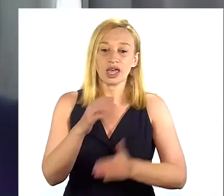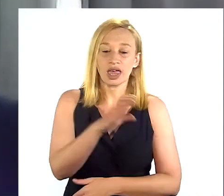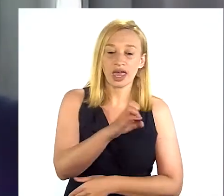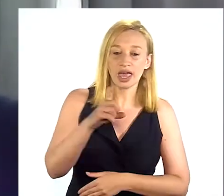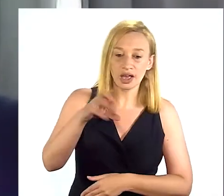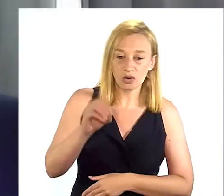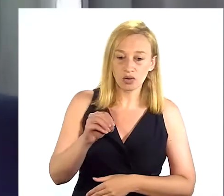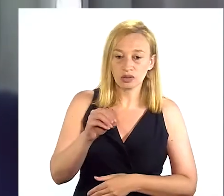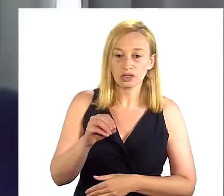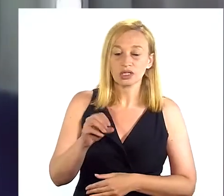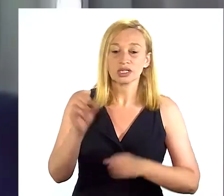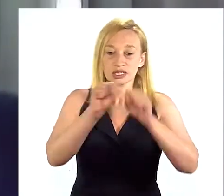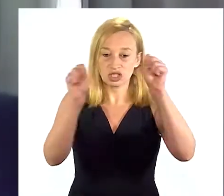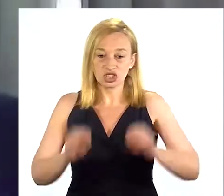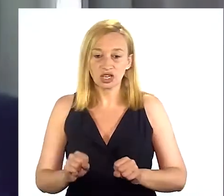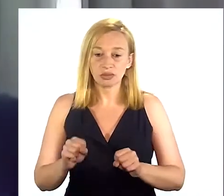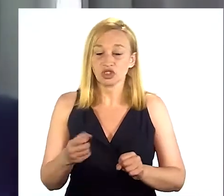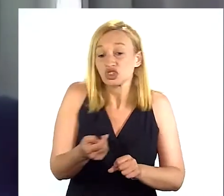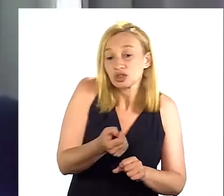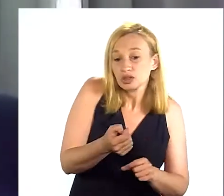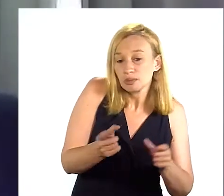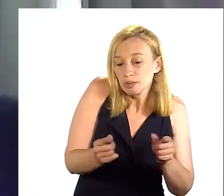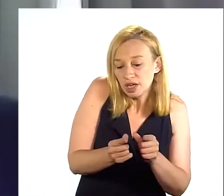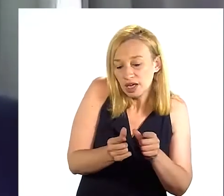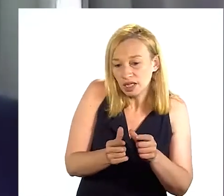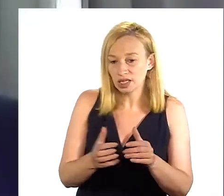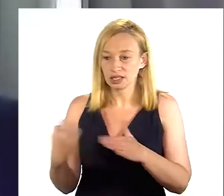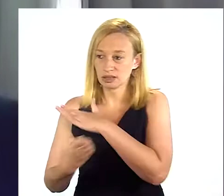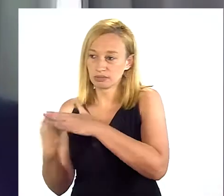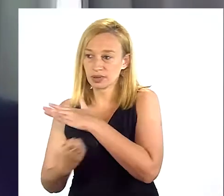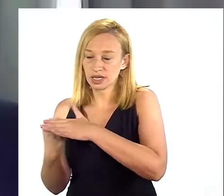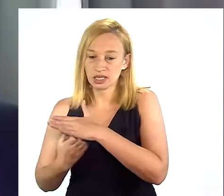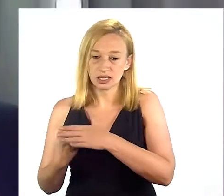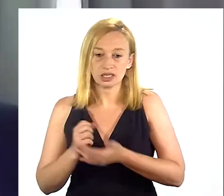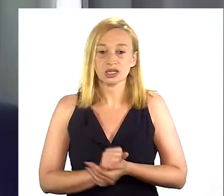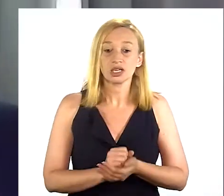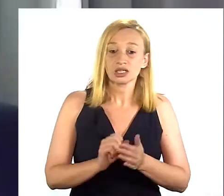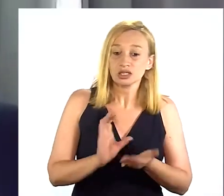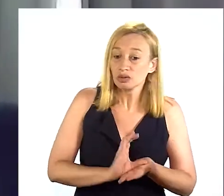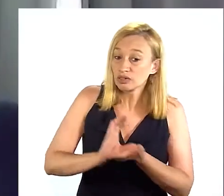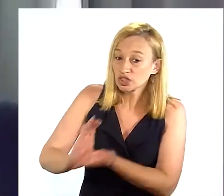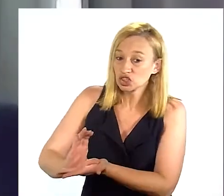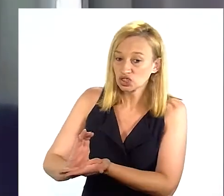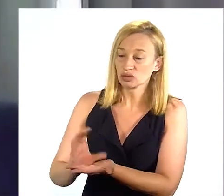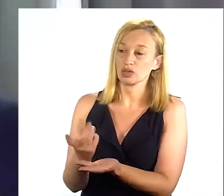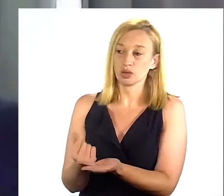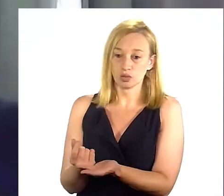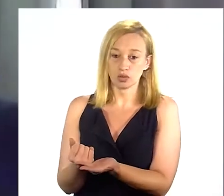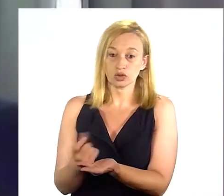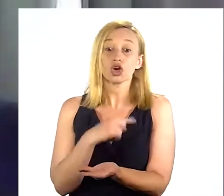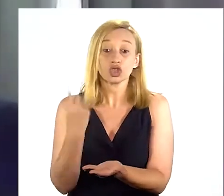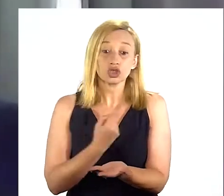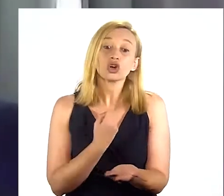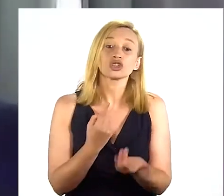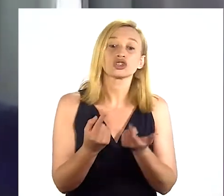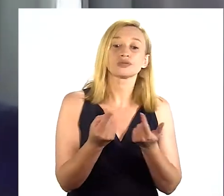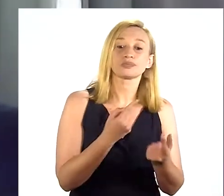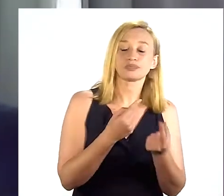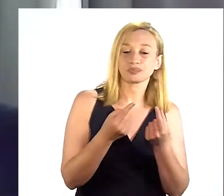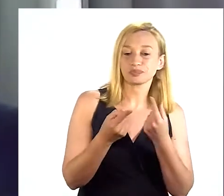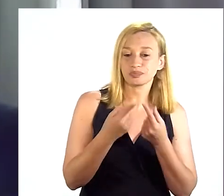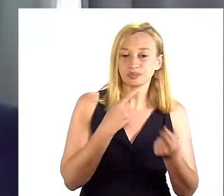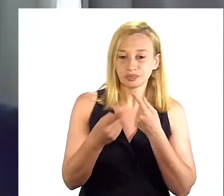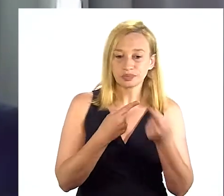um ecossistema de micro e pequenas empresas tradicionais e tecnológicas no seu entorno e estão investindo recursos para isso. Nós